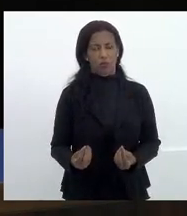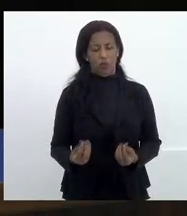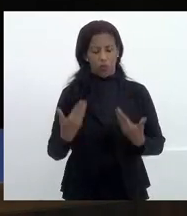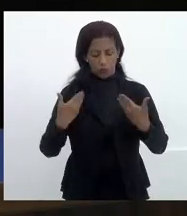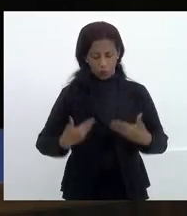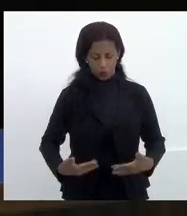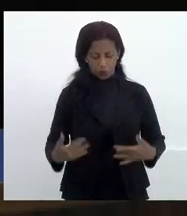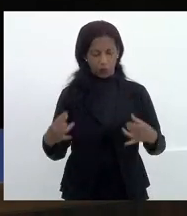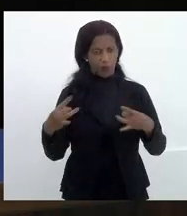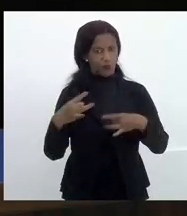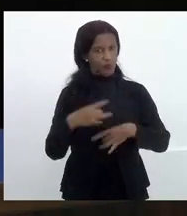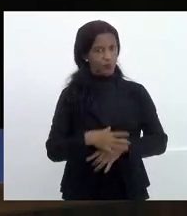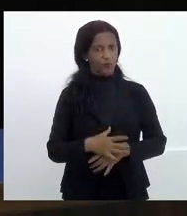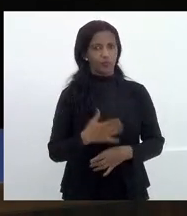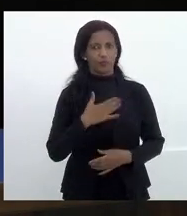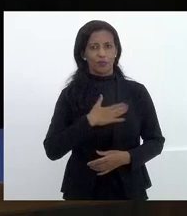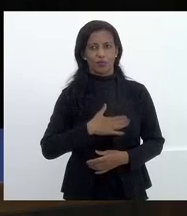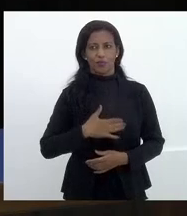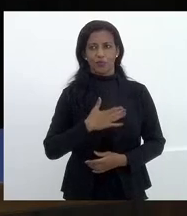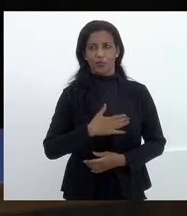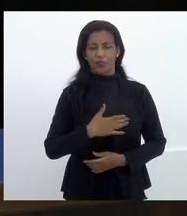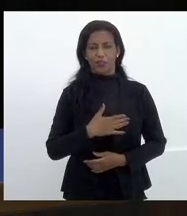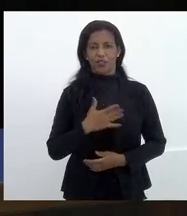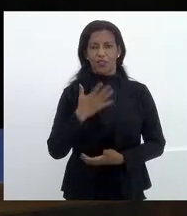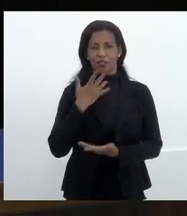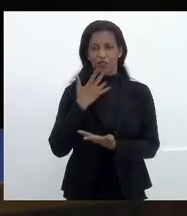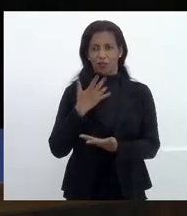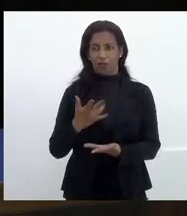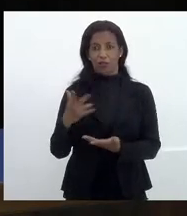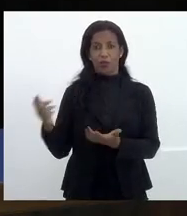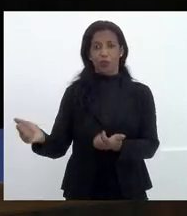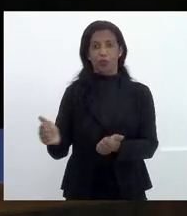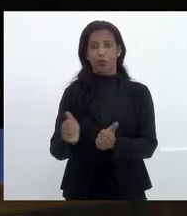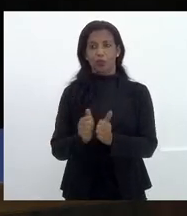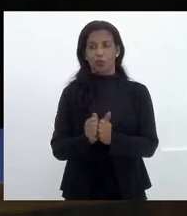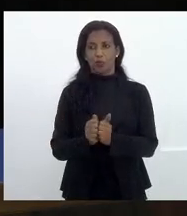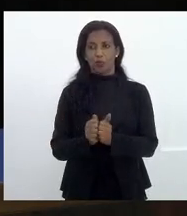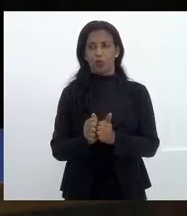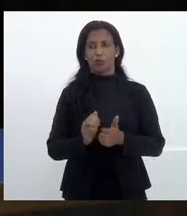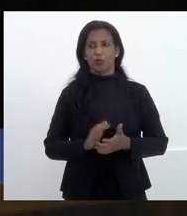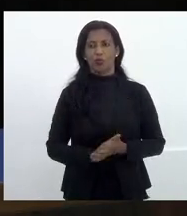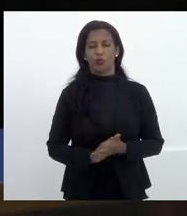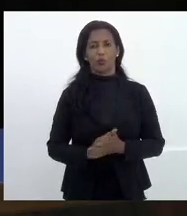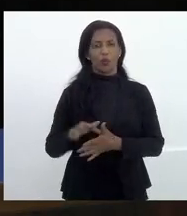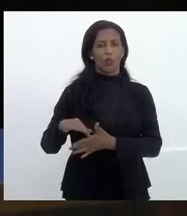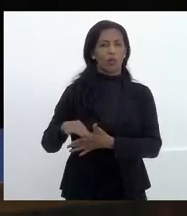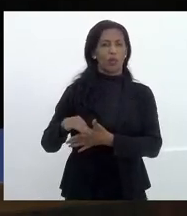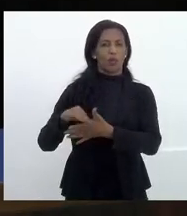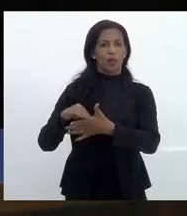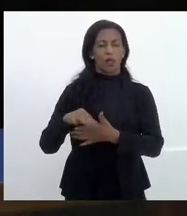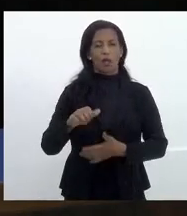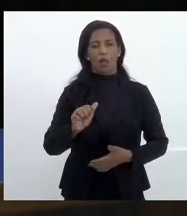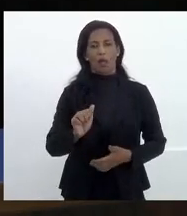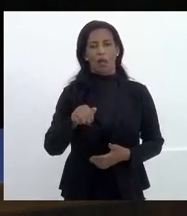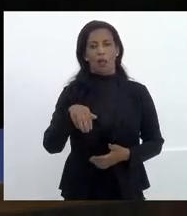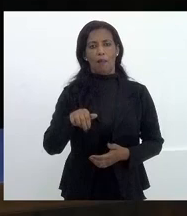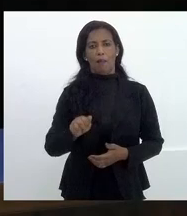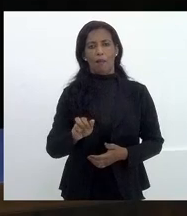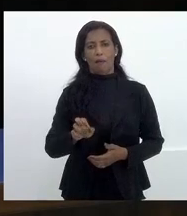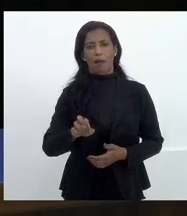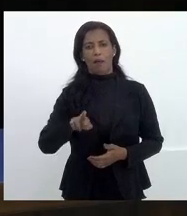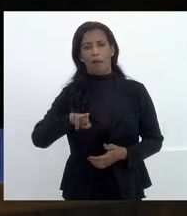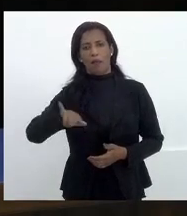colocamos à disposição eu gostaria de fazer menção estamos juntos aqui o representante da amaerj